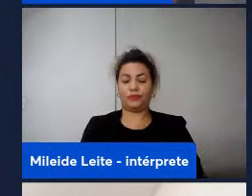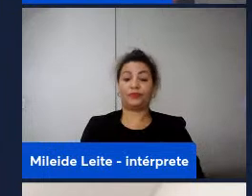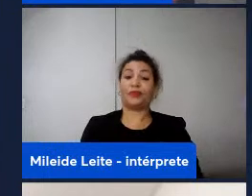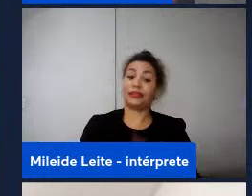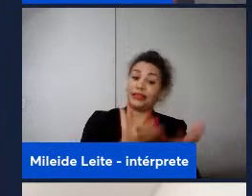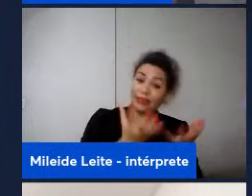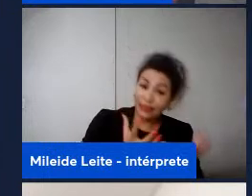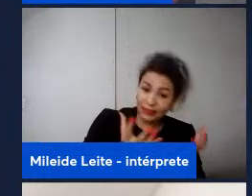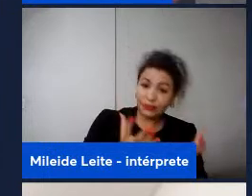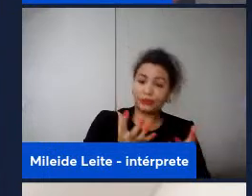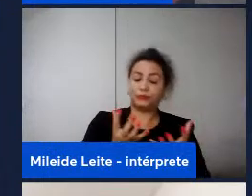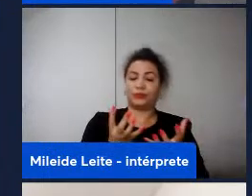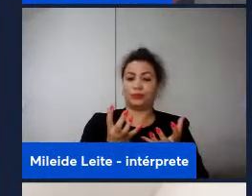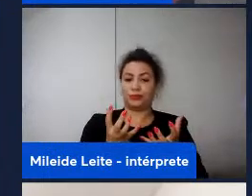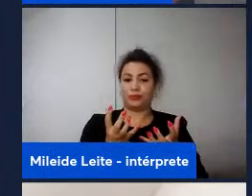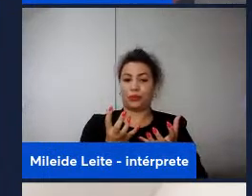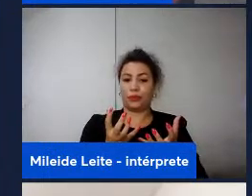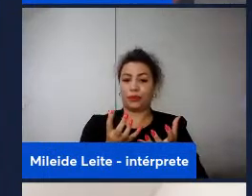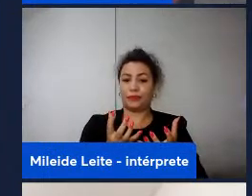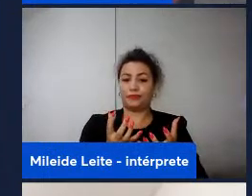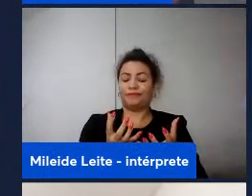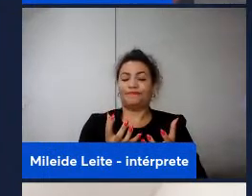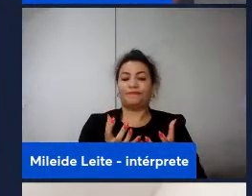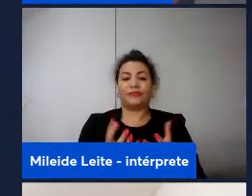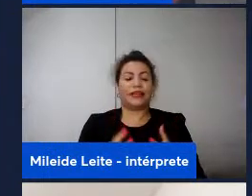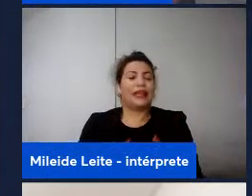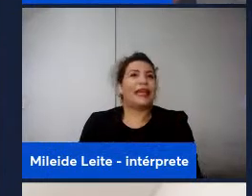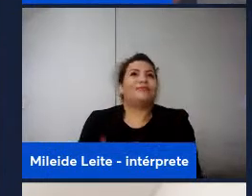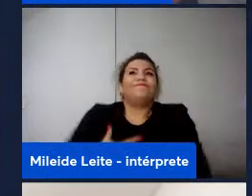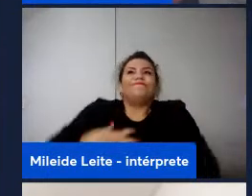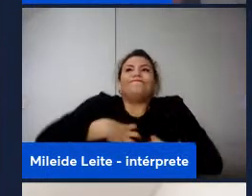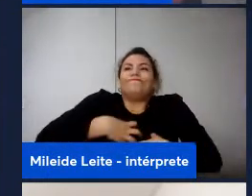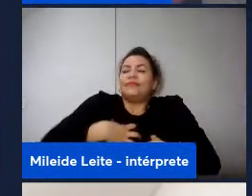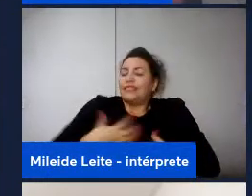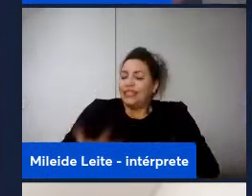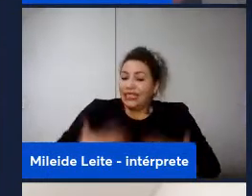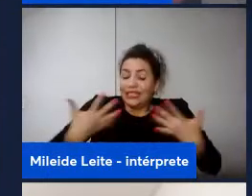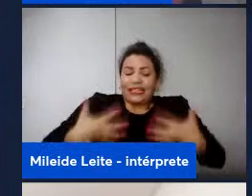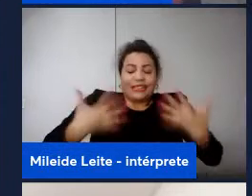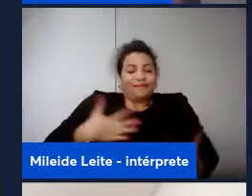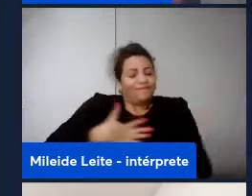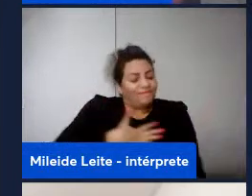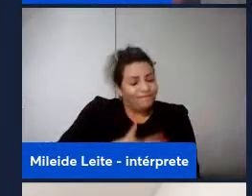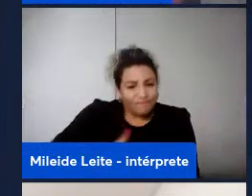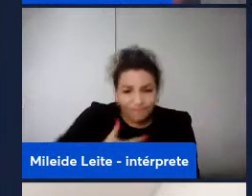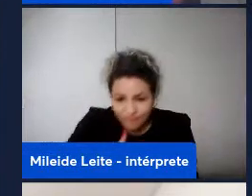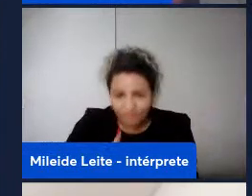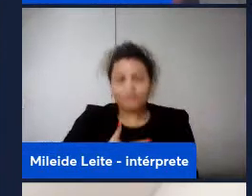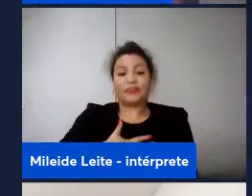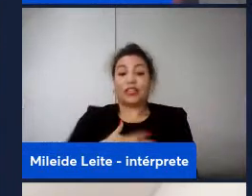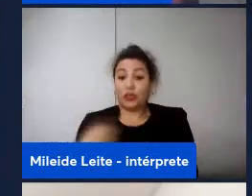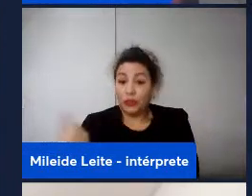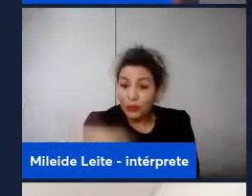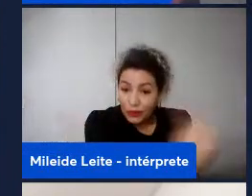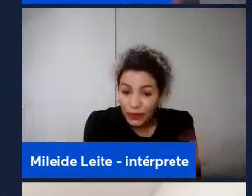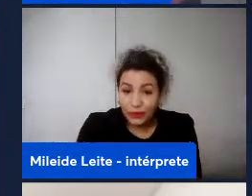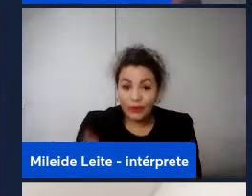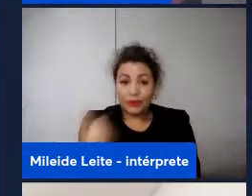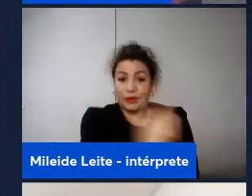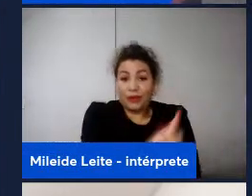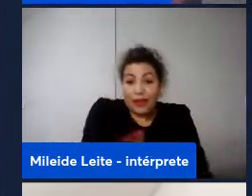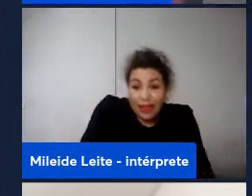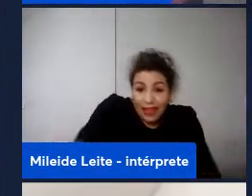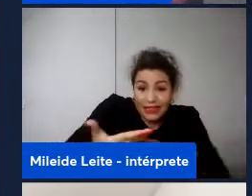queridas, é com um espírito de alegria, de satisfação, que a gente recebe